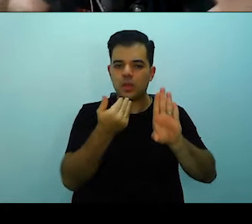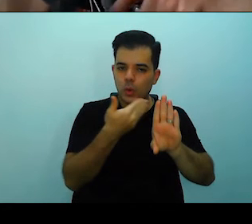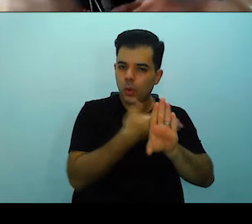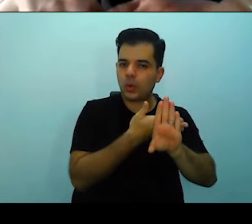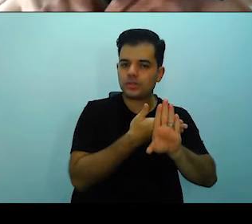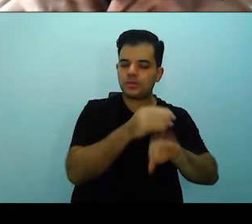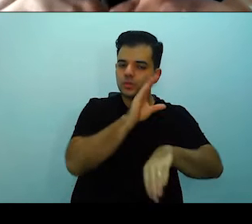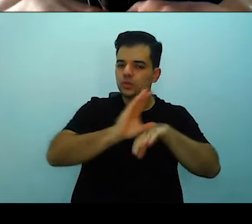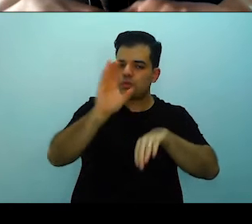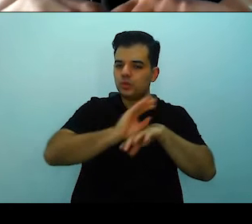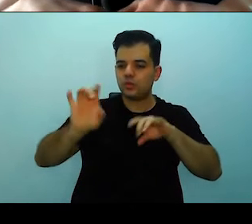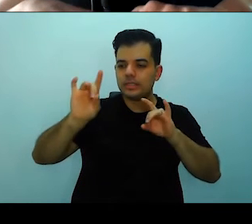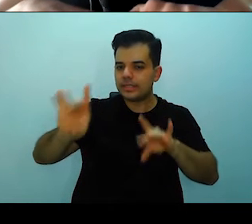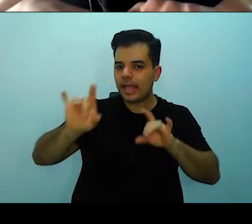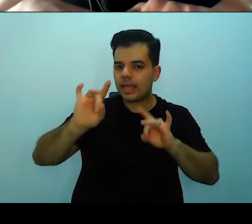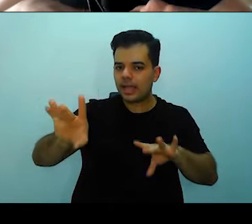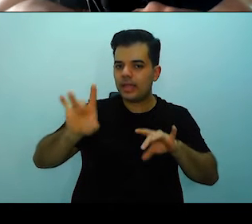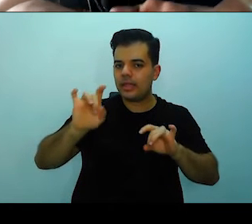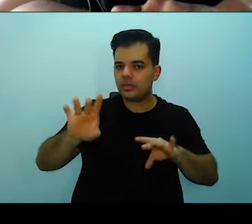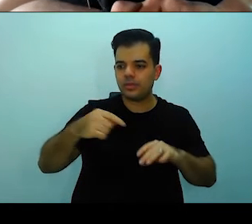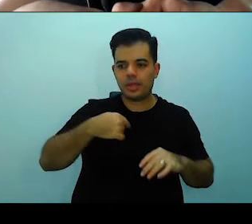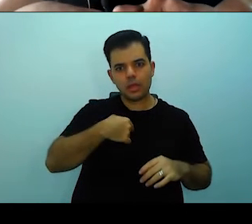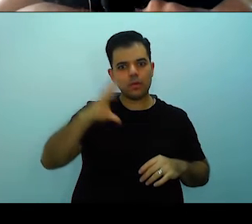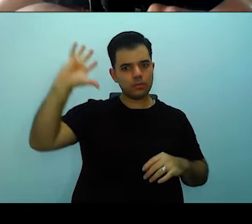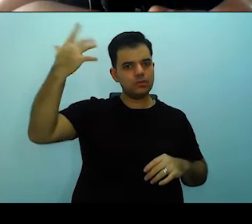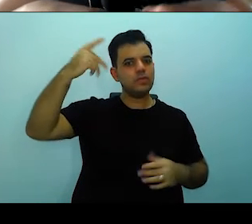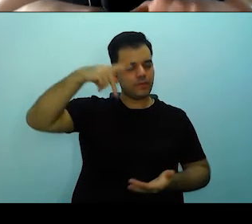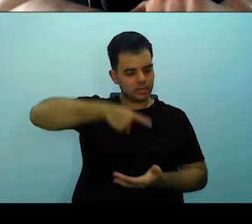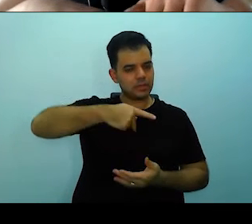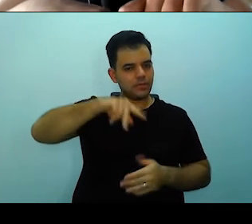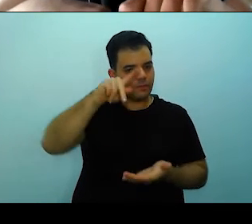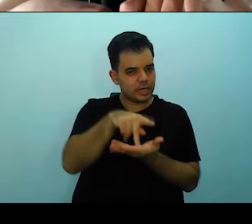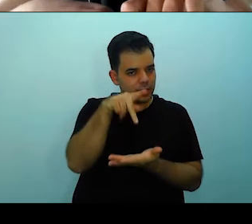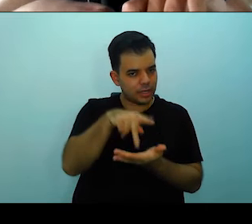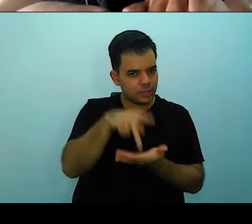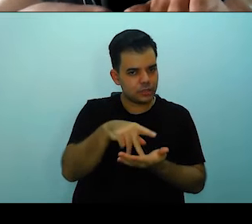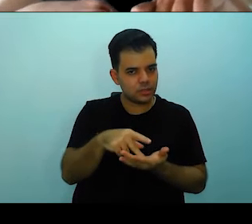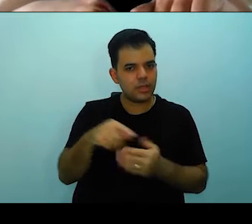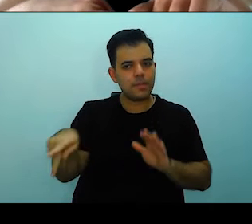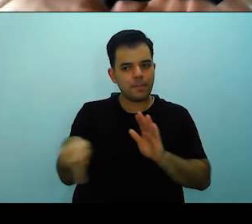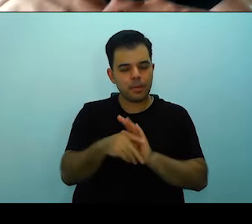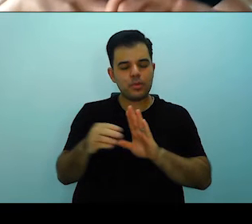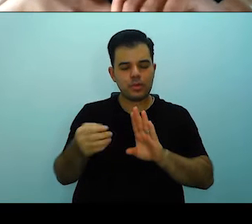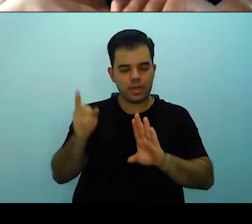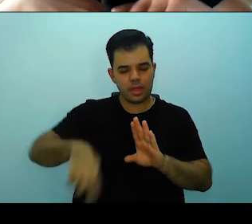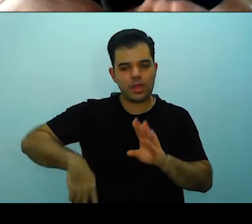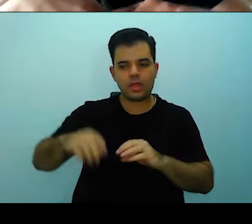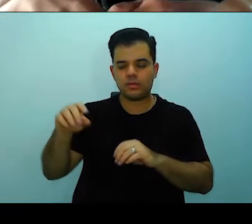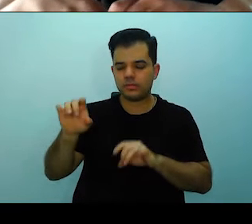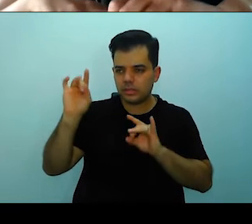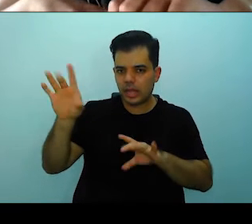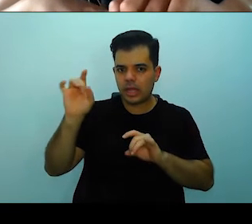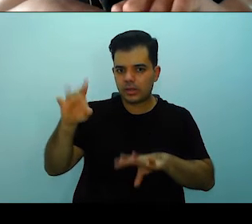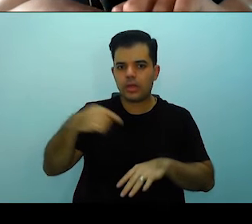pessoa chega até no curso técnico, como foi o meu caso. Eu entrei no ensino médio, no médio técnico, e foi aonde eu aprendi